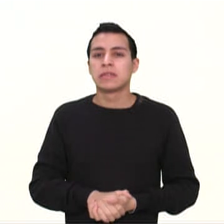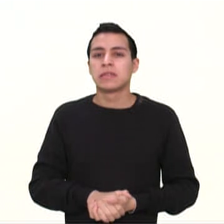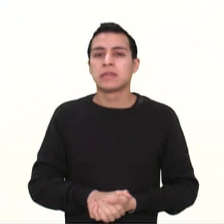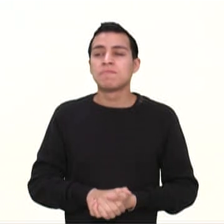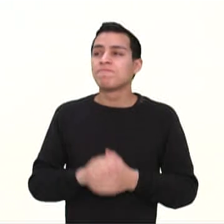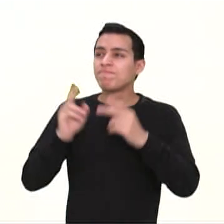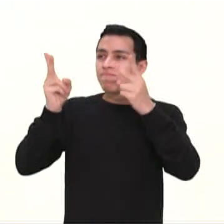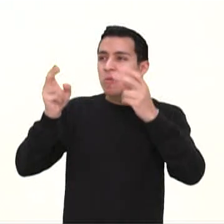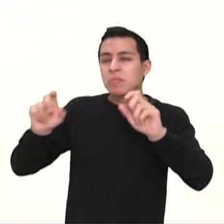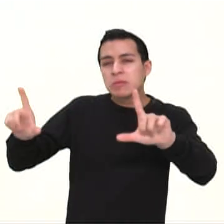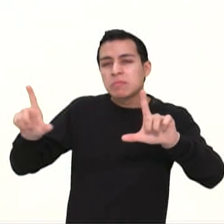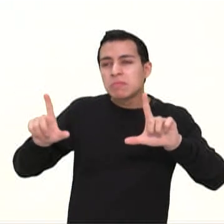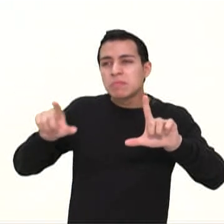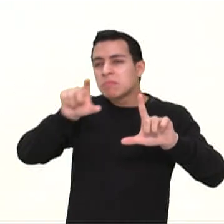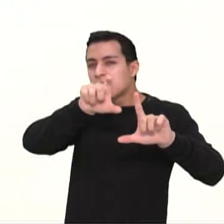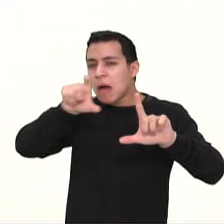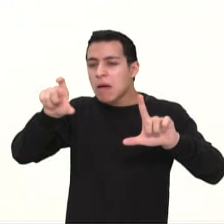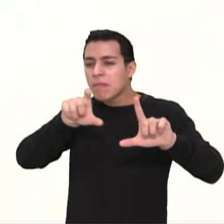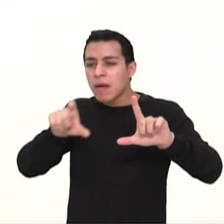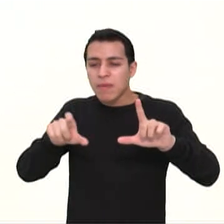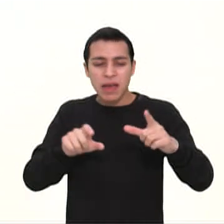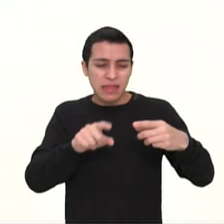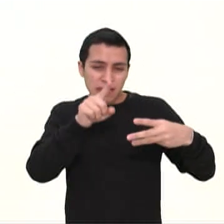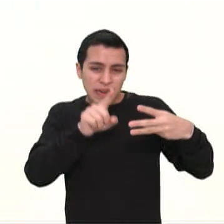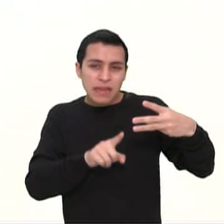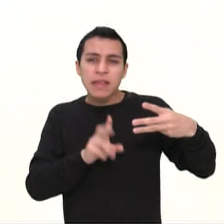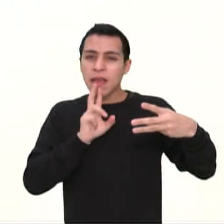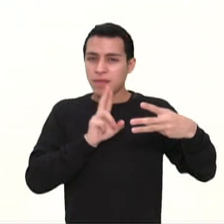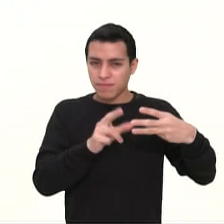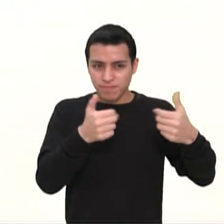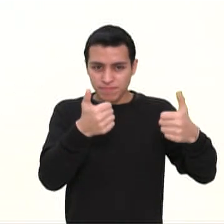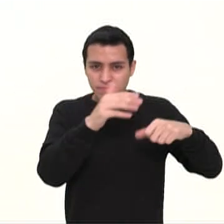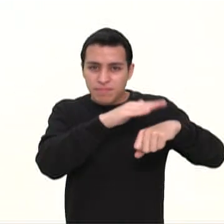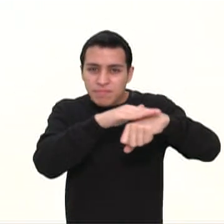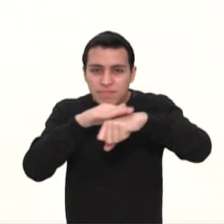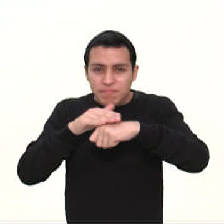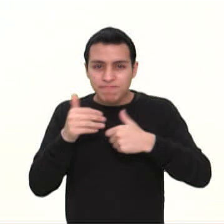observem a tirinha e respondam as 3 perguntas. Vou dar um tempo para vocês.